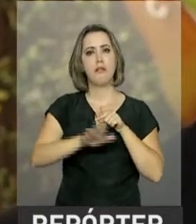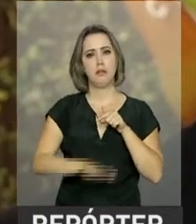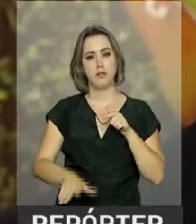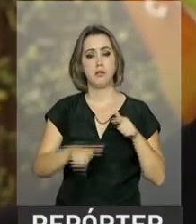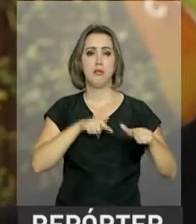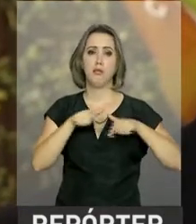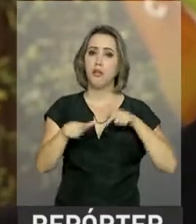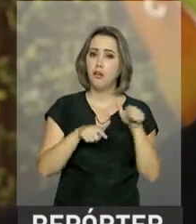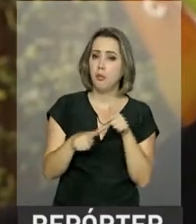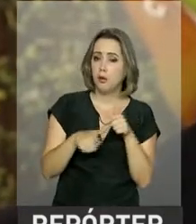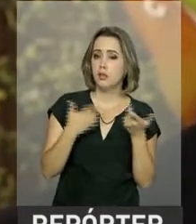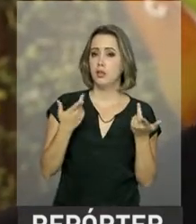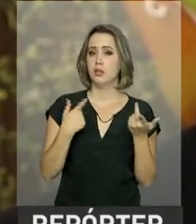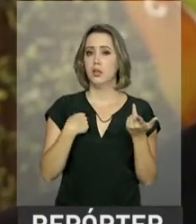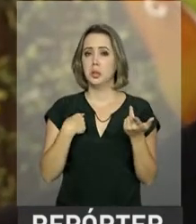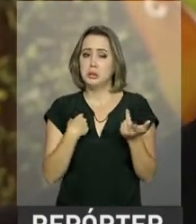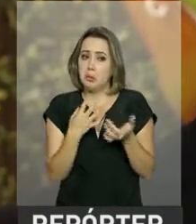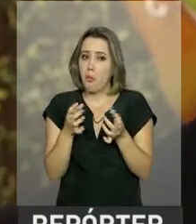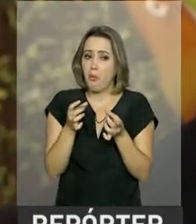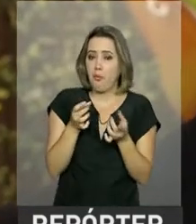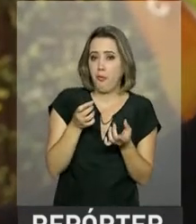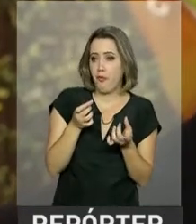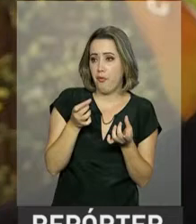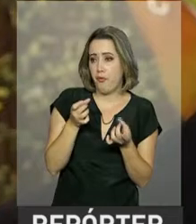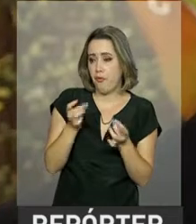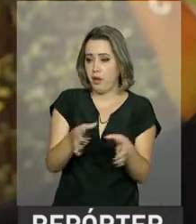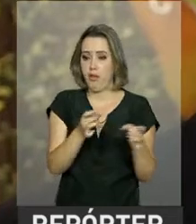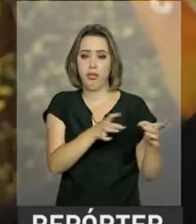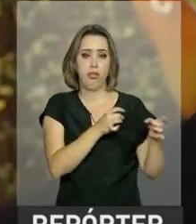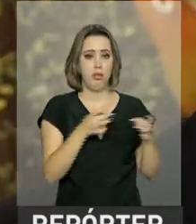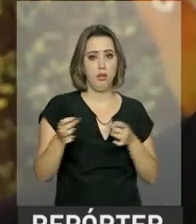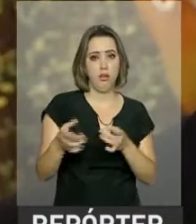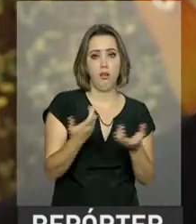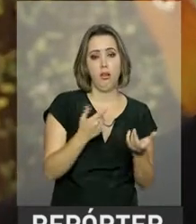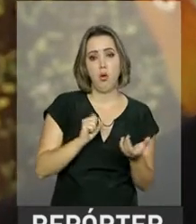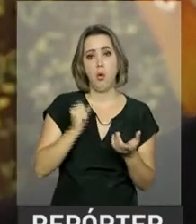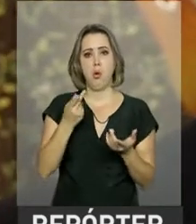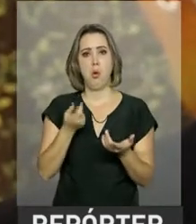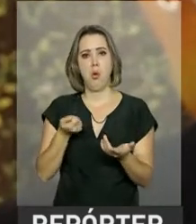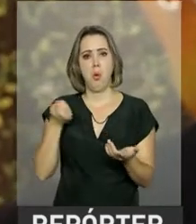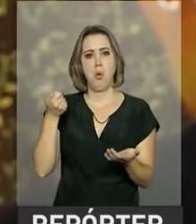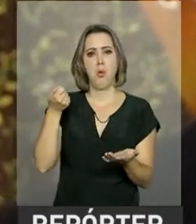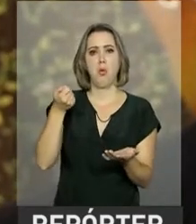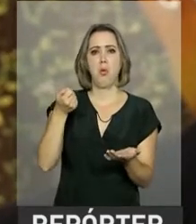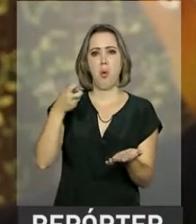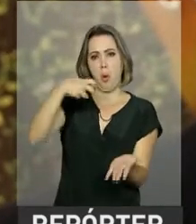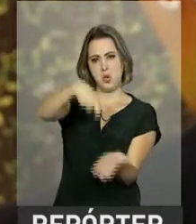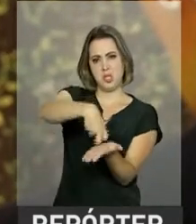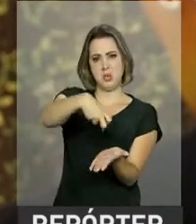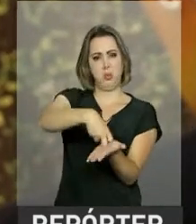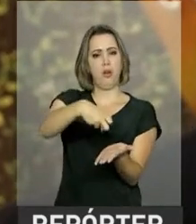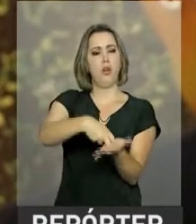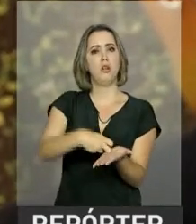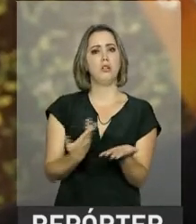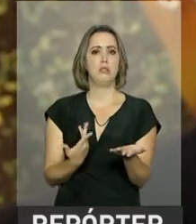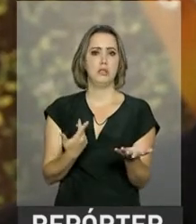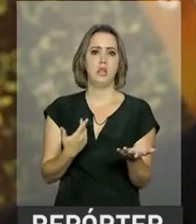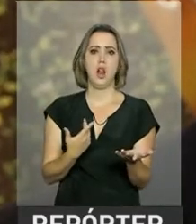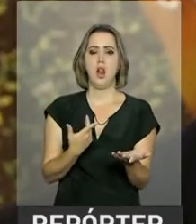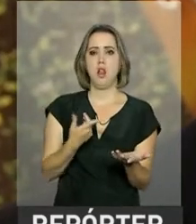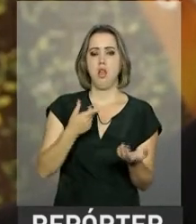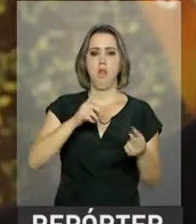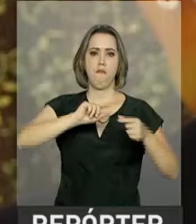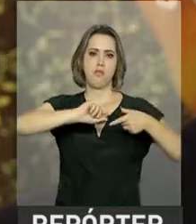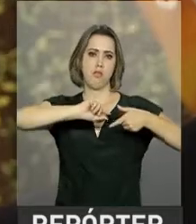seria isso? É o pequeno varejo, são as crianças que são exploradas para venda de comércio de